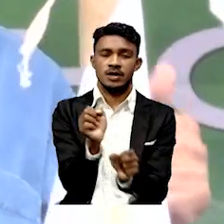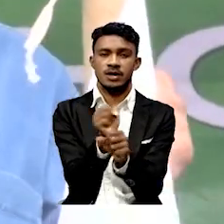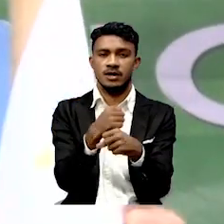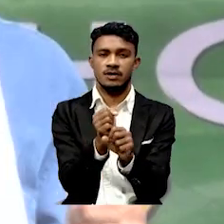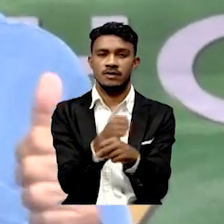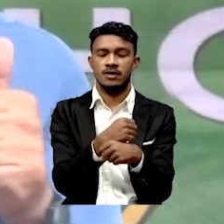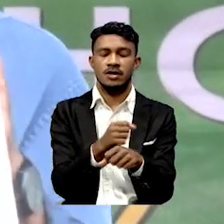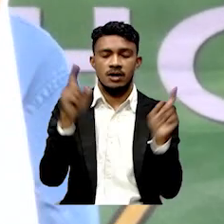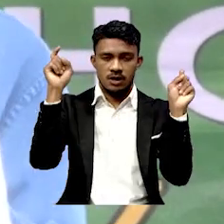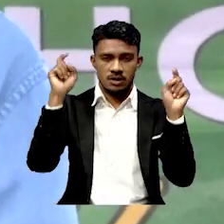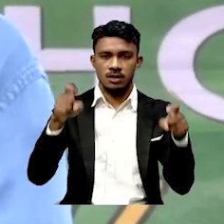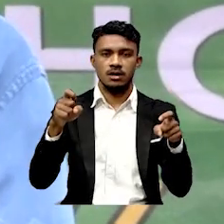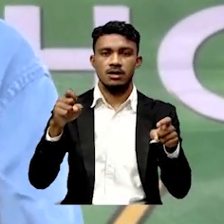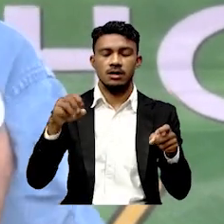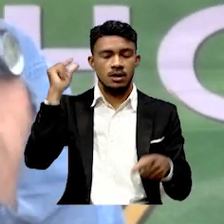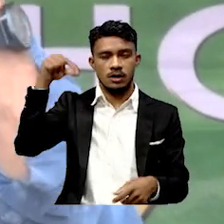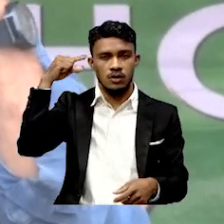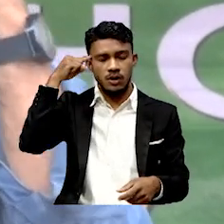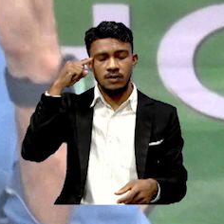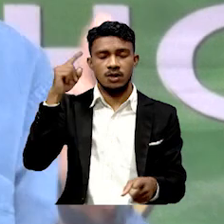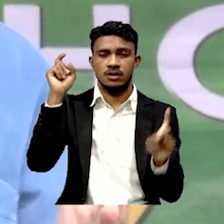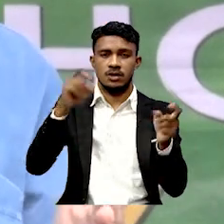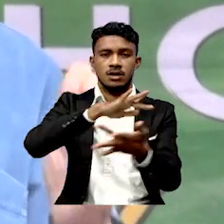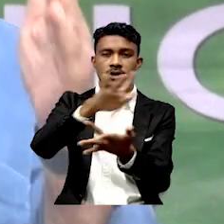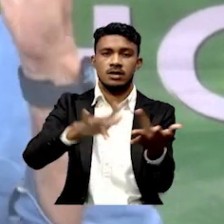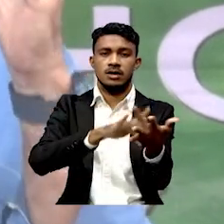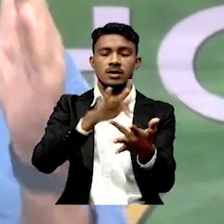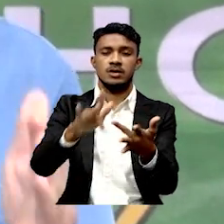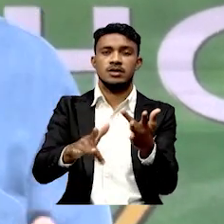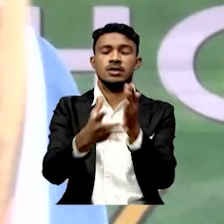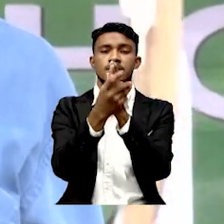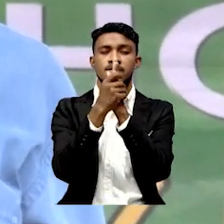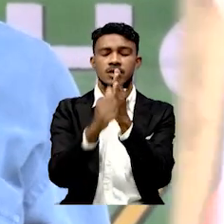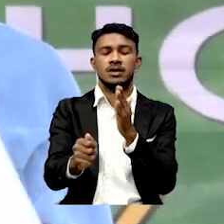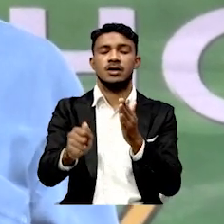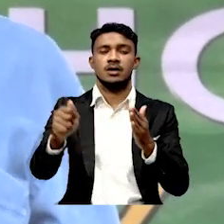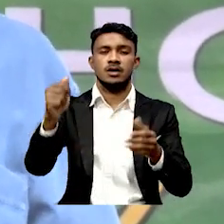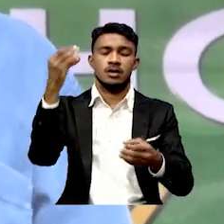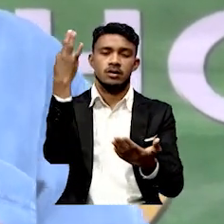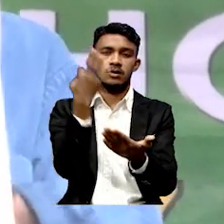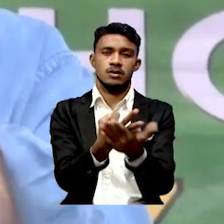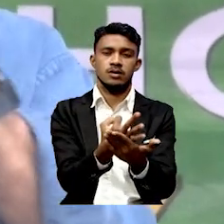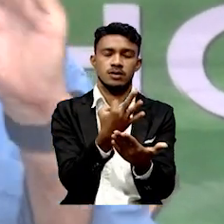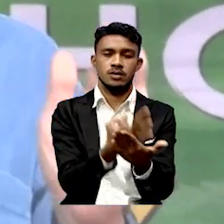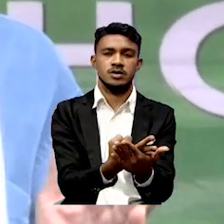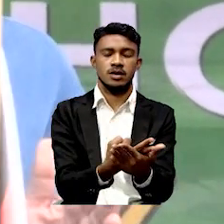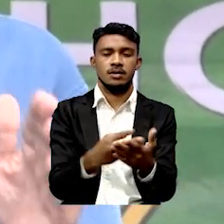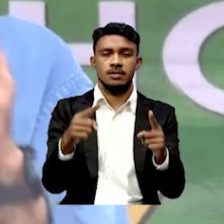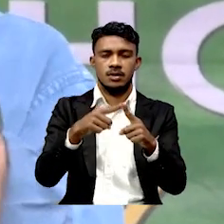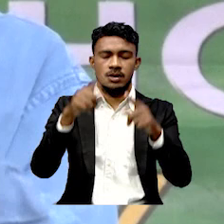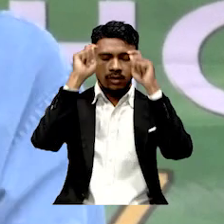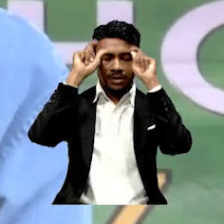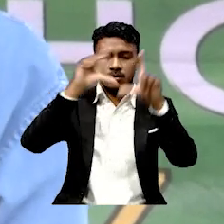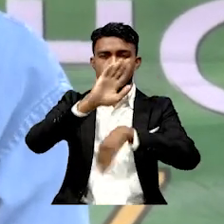Tem que o governo tem que mobilizar Matenec, mobiliza Ossan para ir a Timor Tomac.